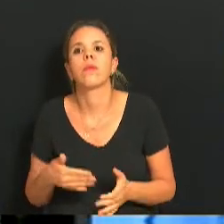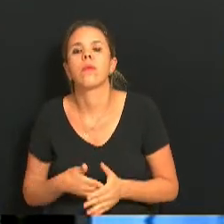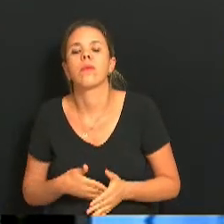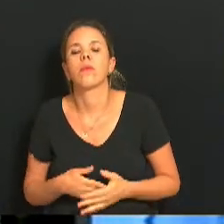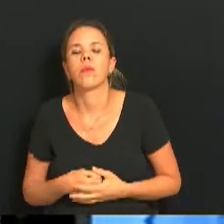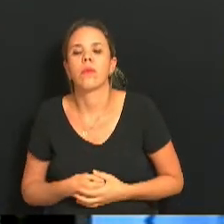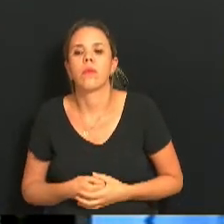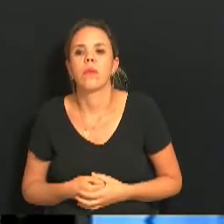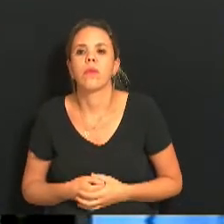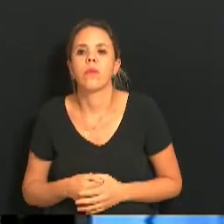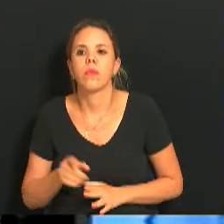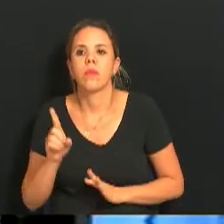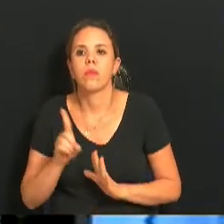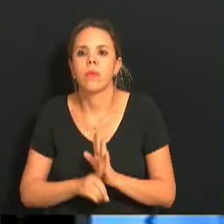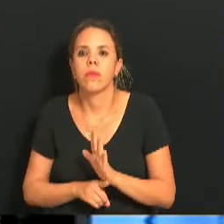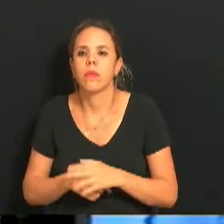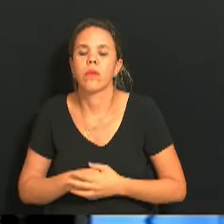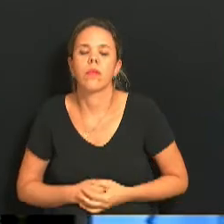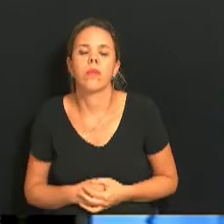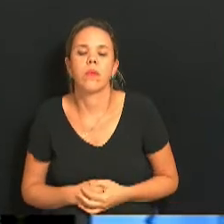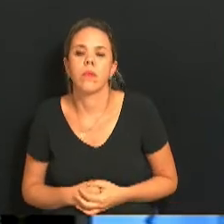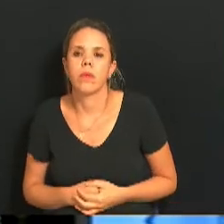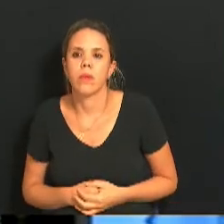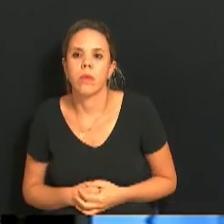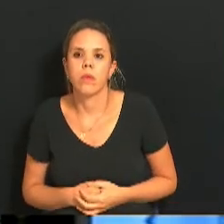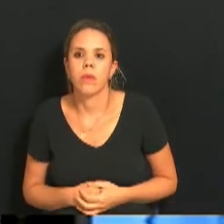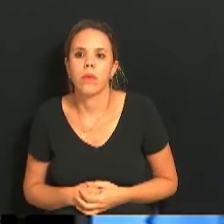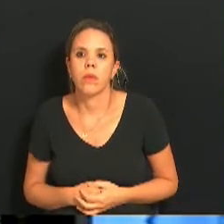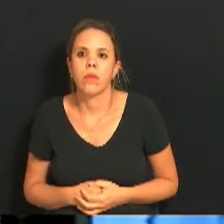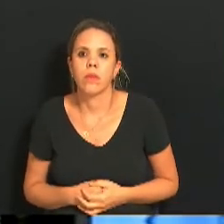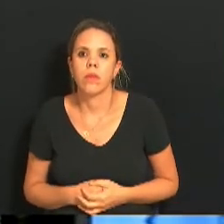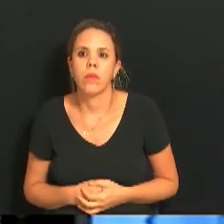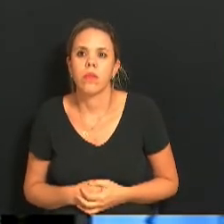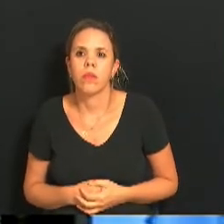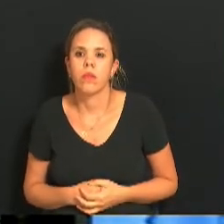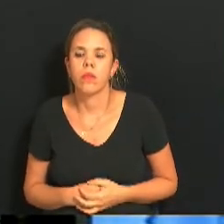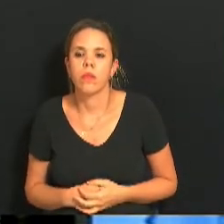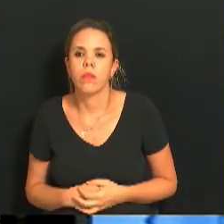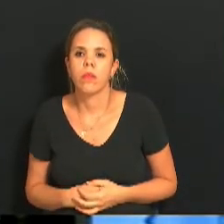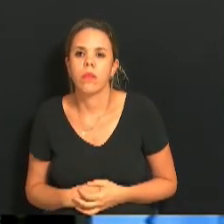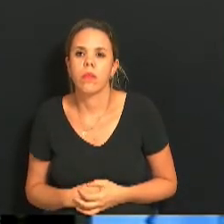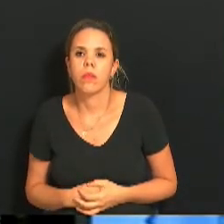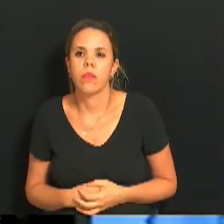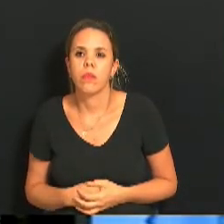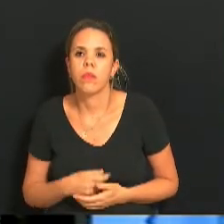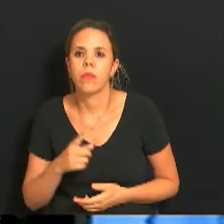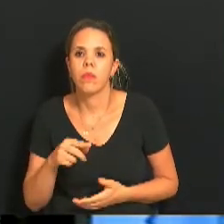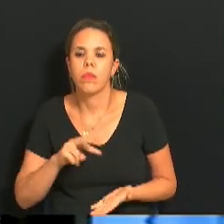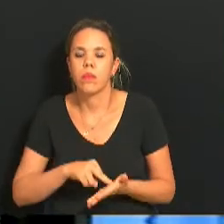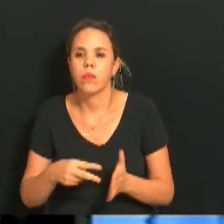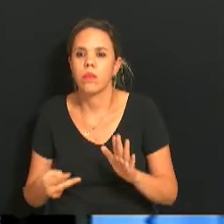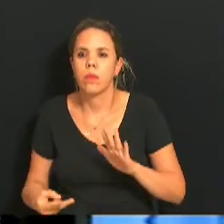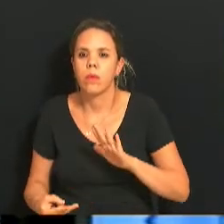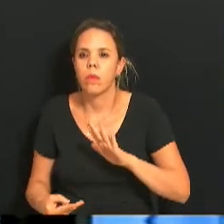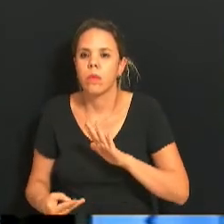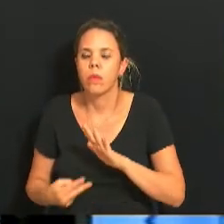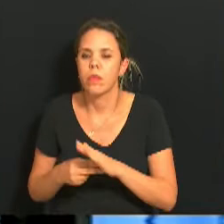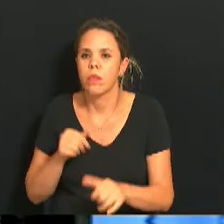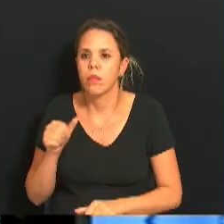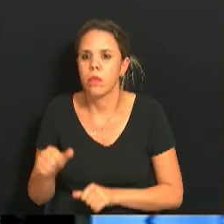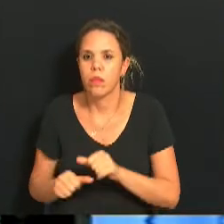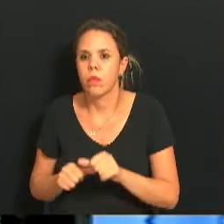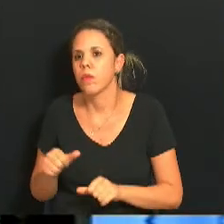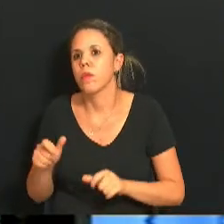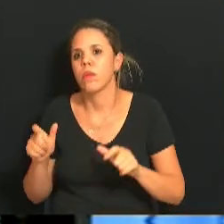ao direito de uso da propriedade e essa restrição do direito de uso da propriedade ela significa tornar uma